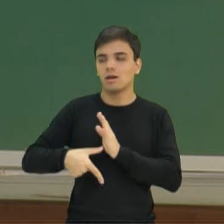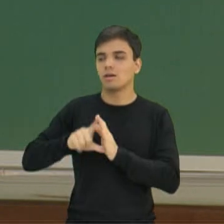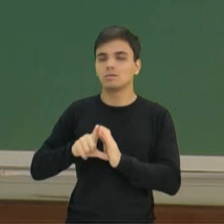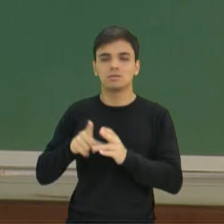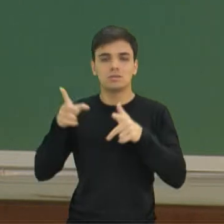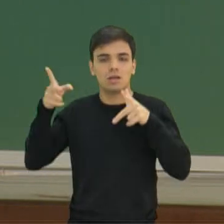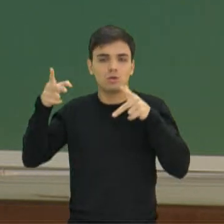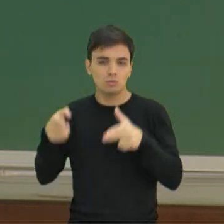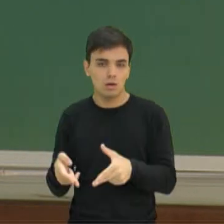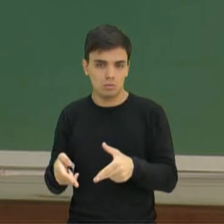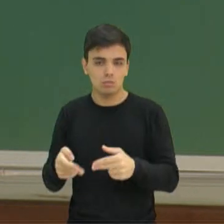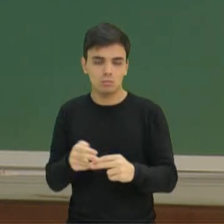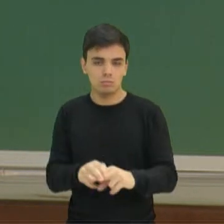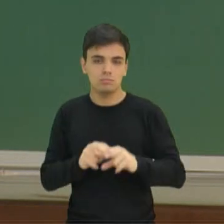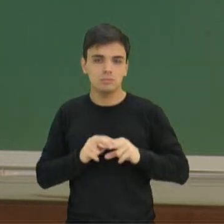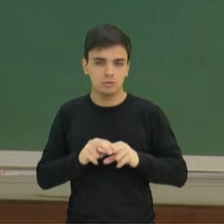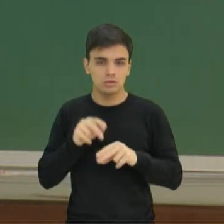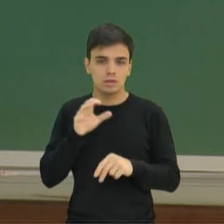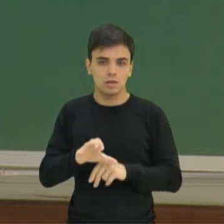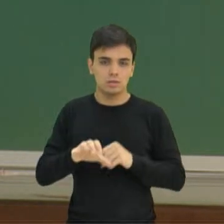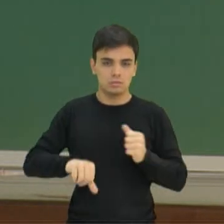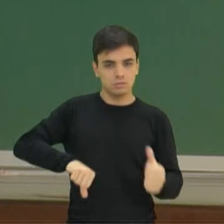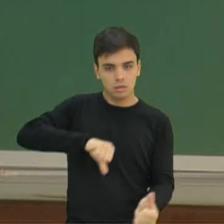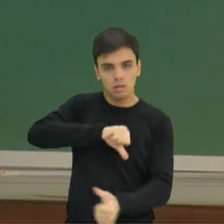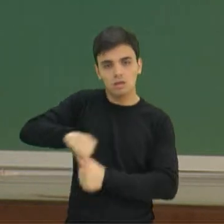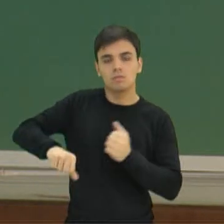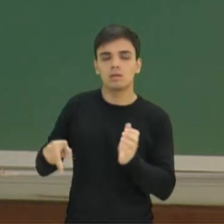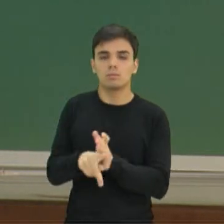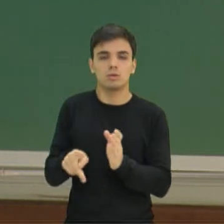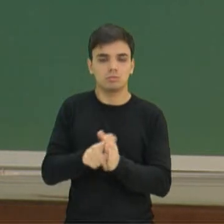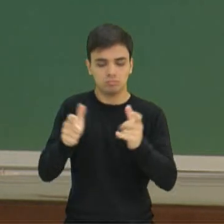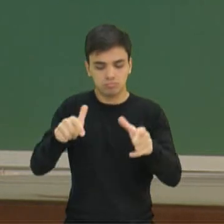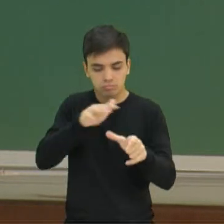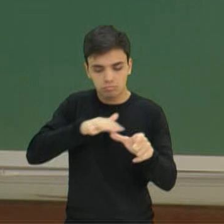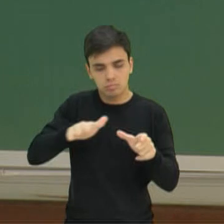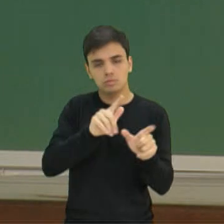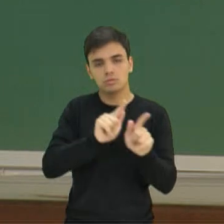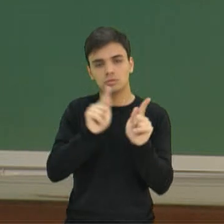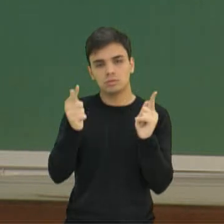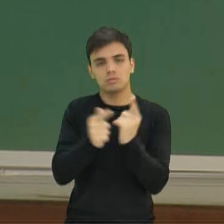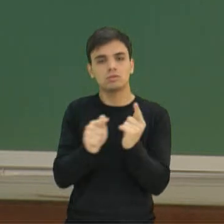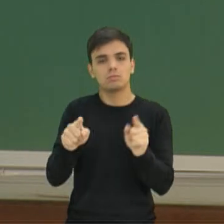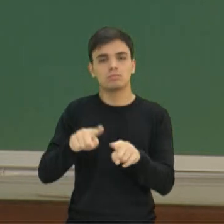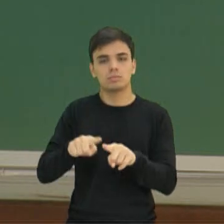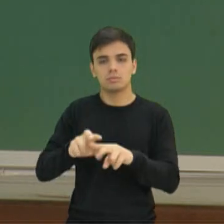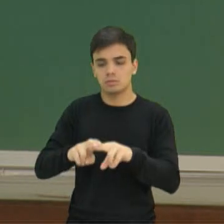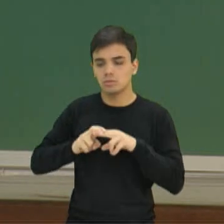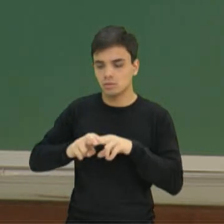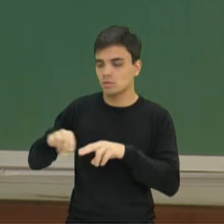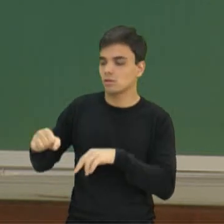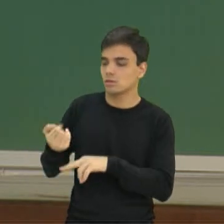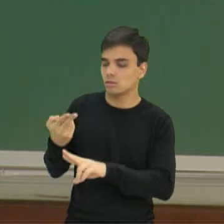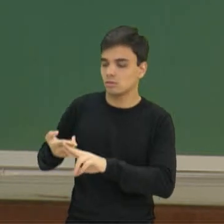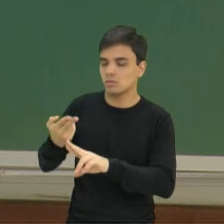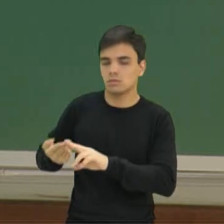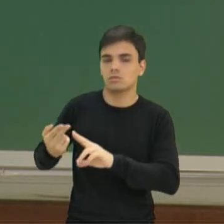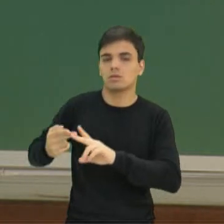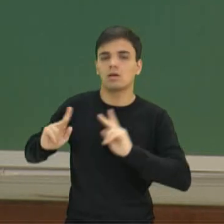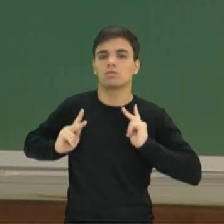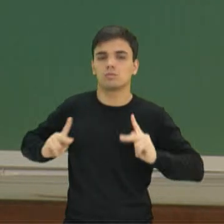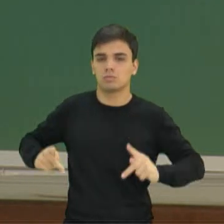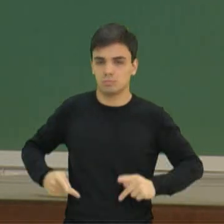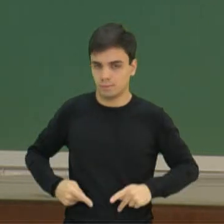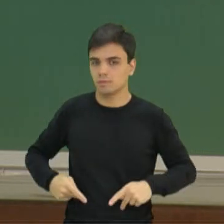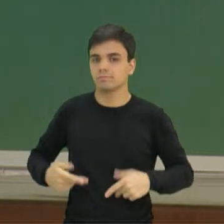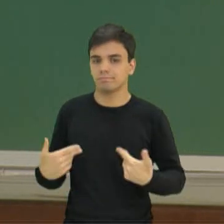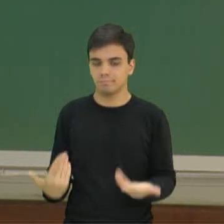era antes, devido a essas transformações no espaço geográfico ali, pela exploração a partir das atividades humanas. E esta